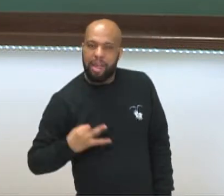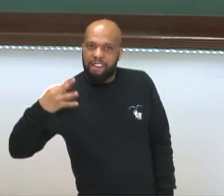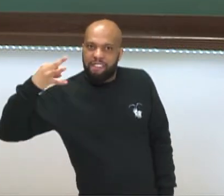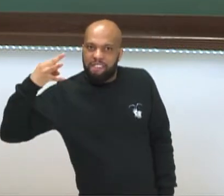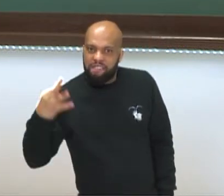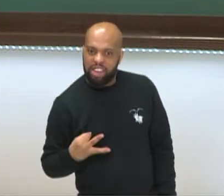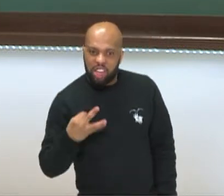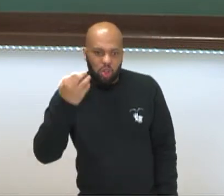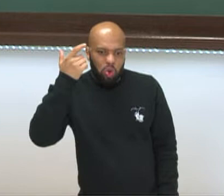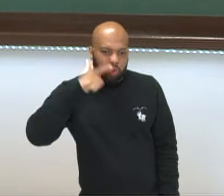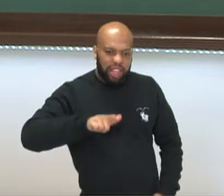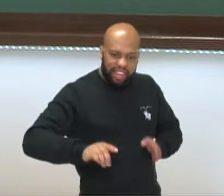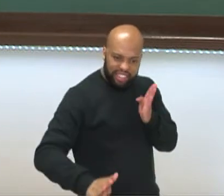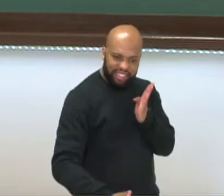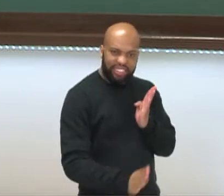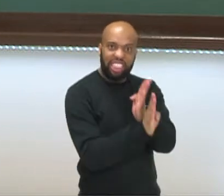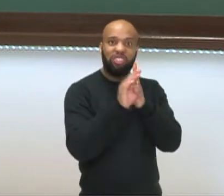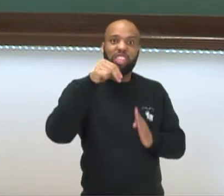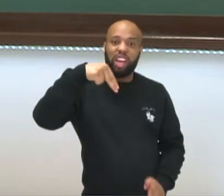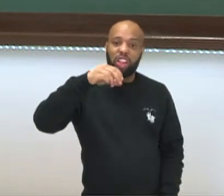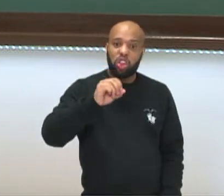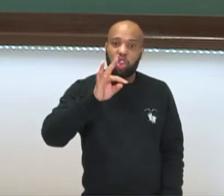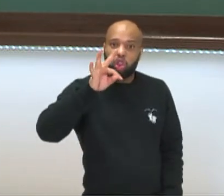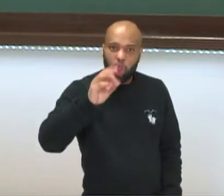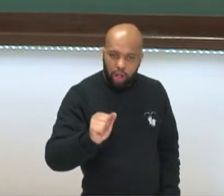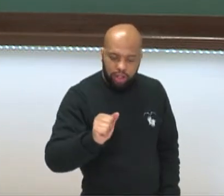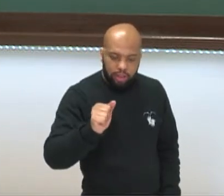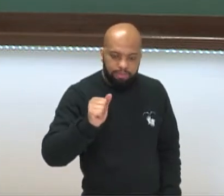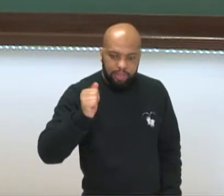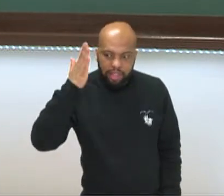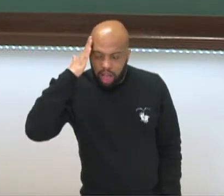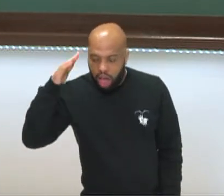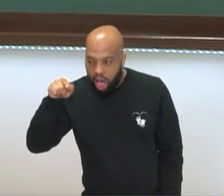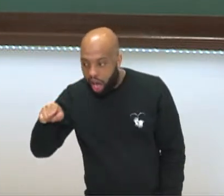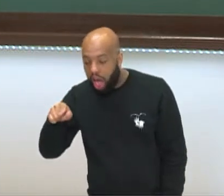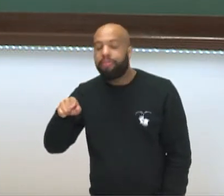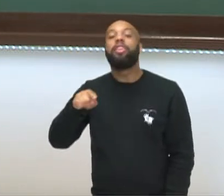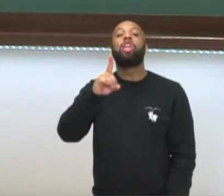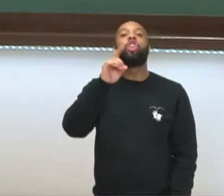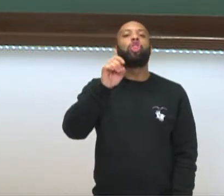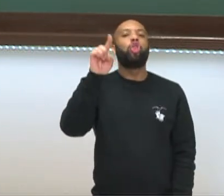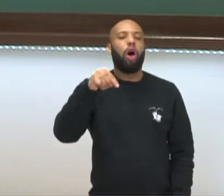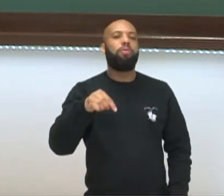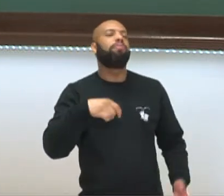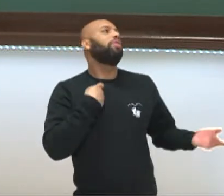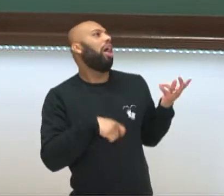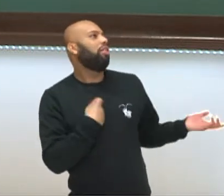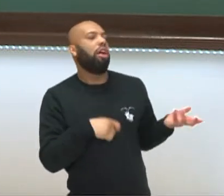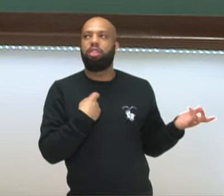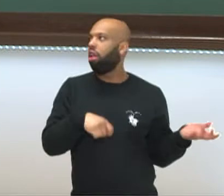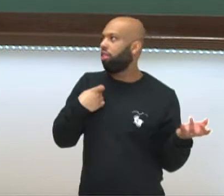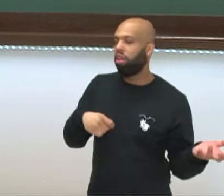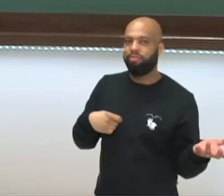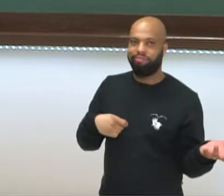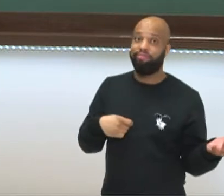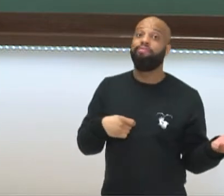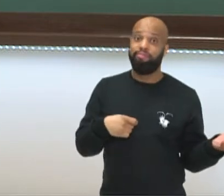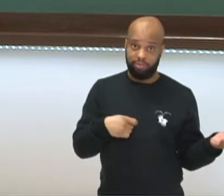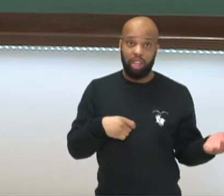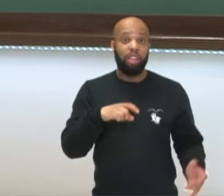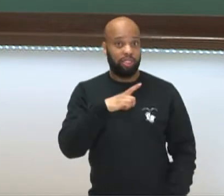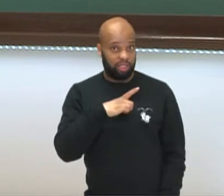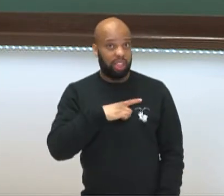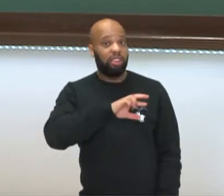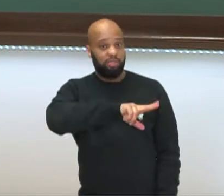ouvido absoluto é a pessoa que escuta uma nota e já consegue cantar, já consegue tirar no violão ou em outro instrumento.